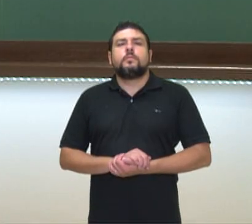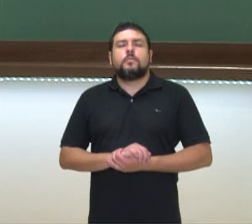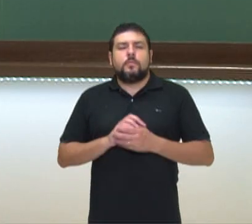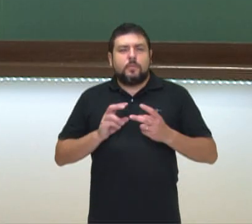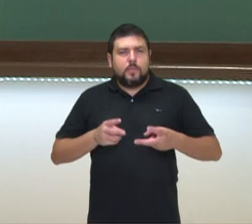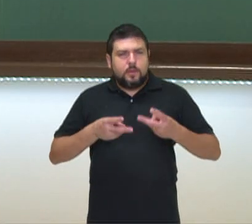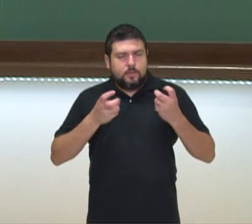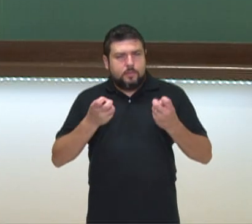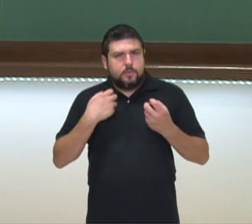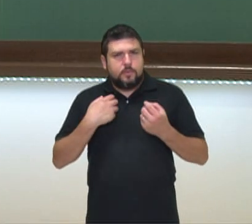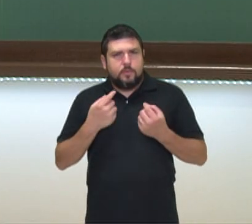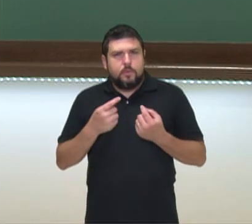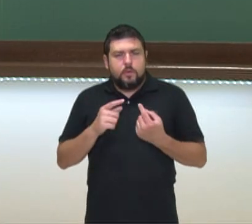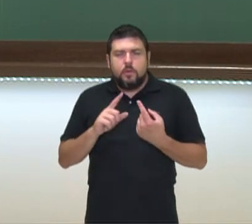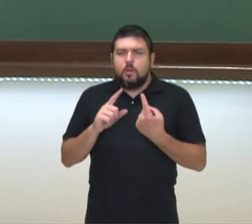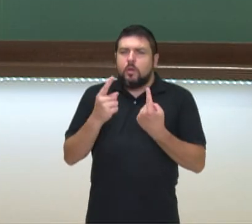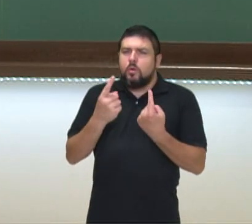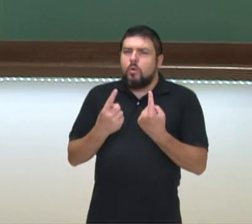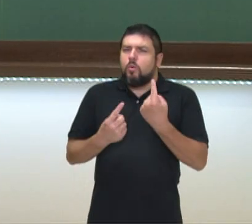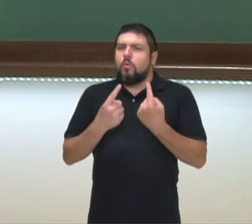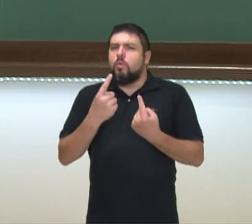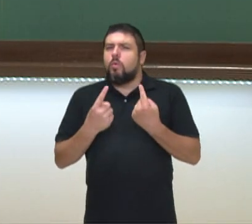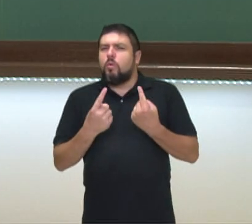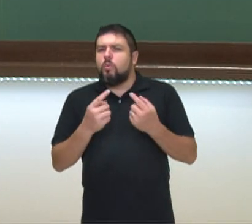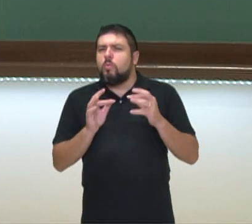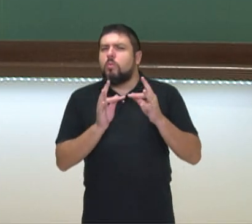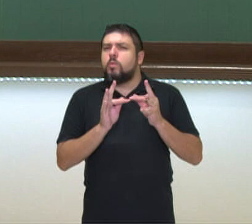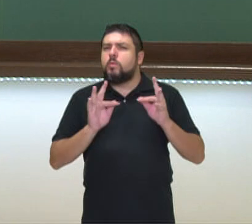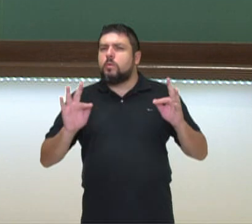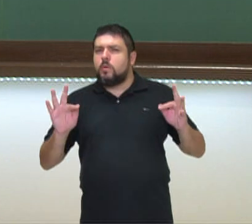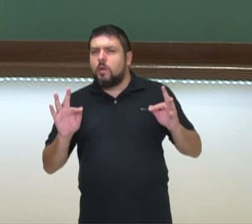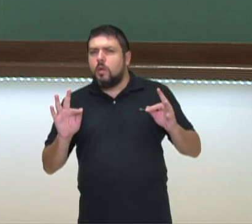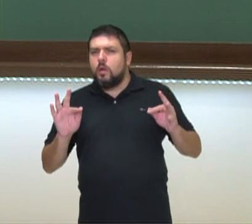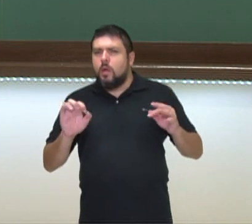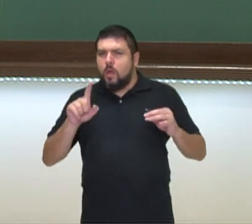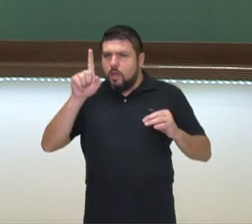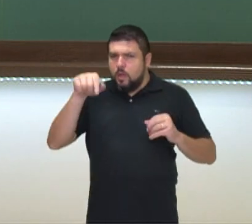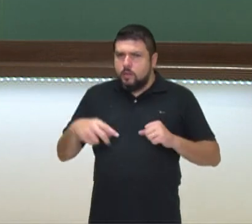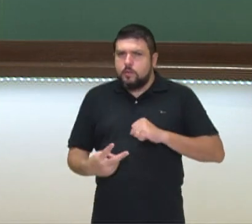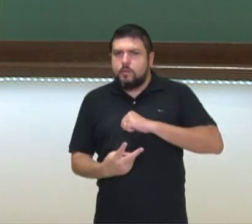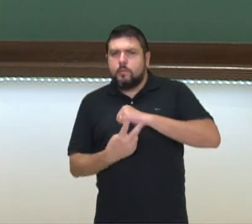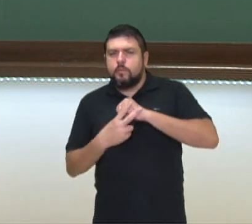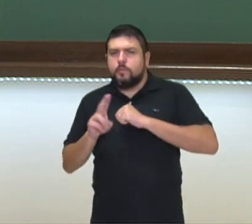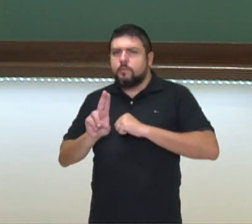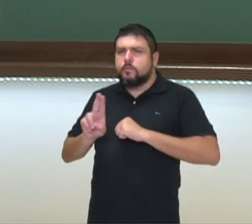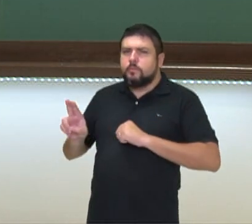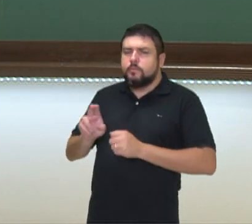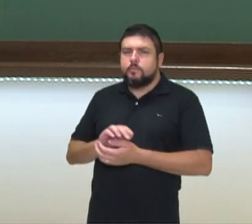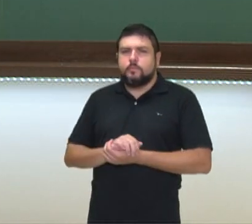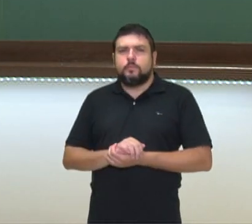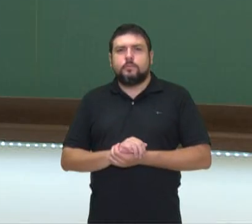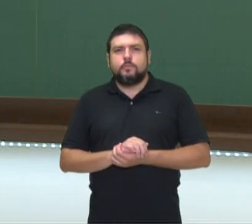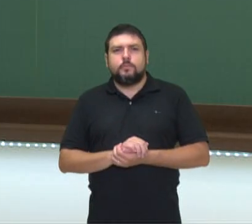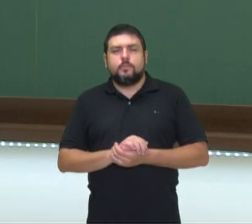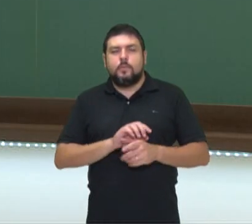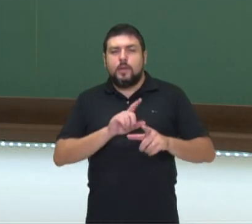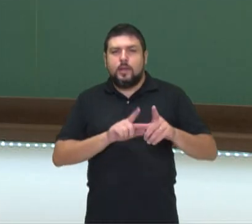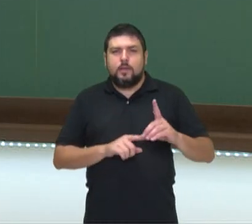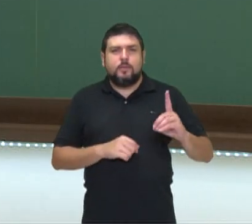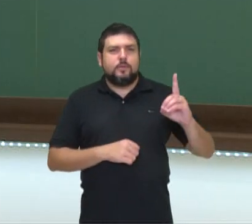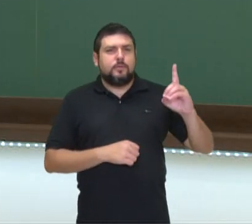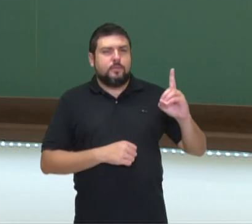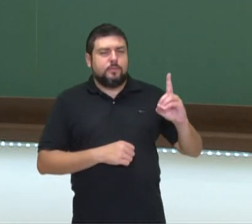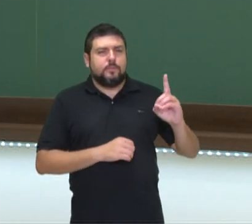Identificou, conseguiu classificar qual é o predicado verbo nominal dessas alternativas? Nós temos aqui a letra D como resposta